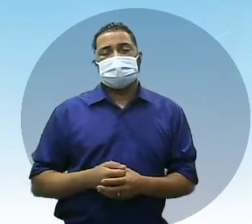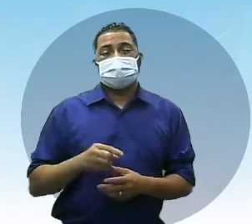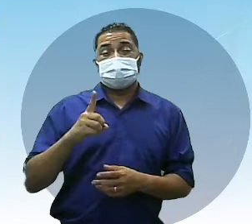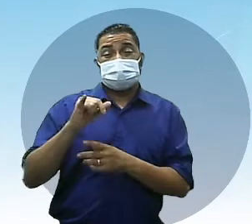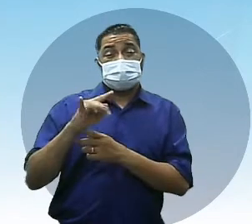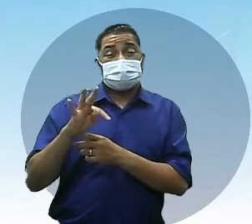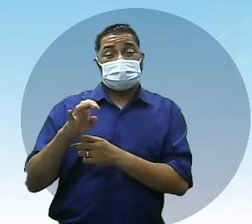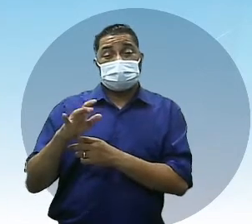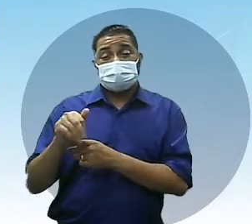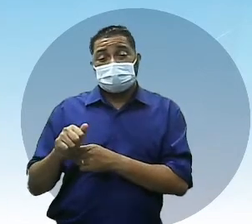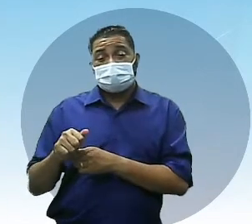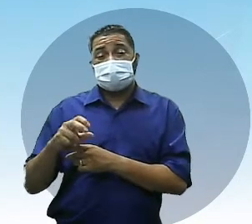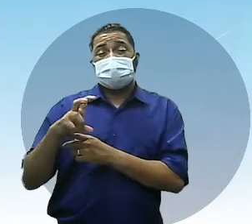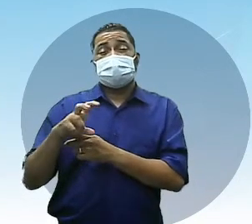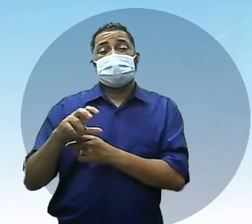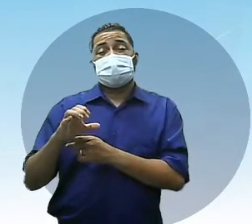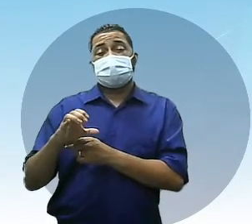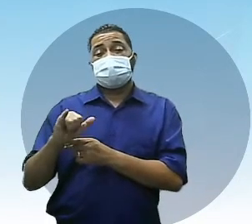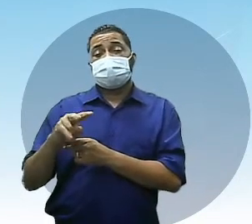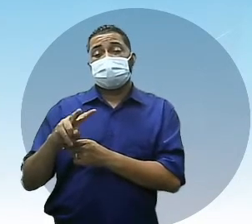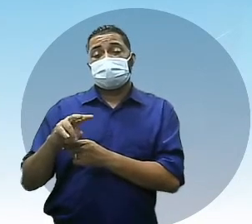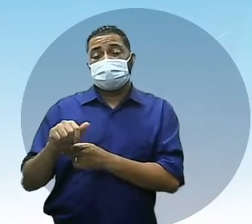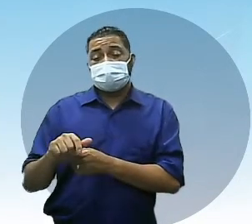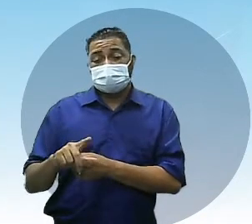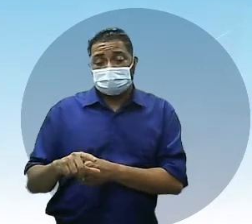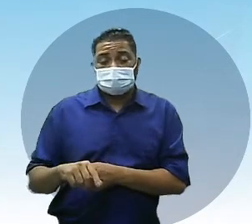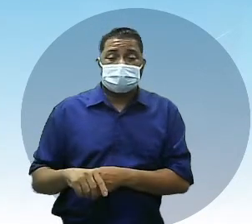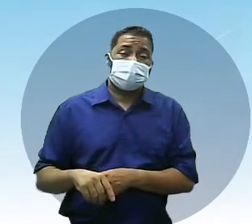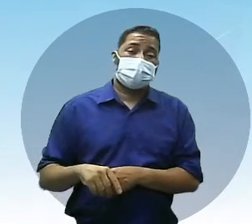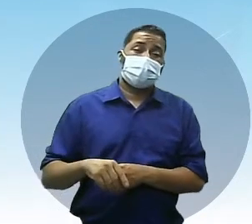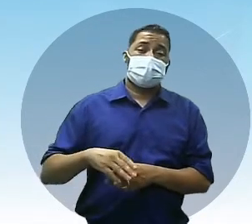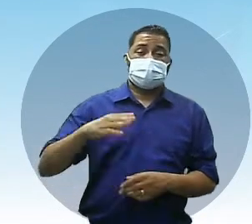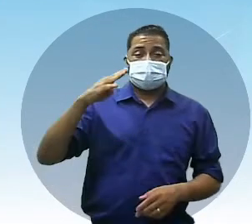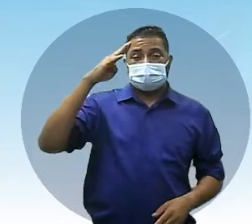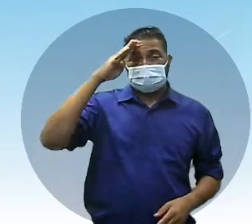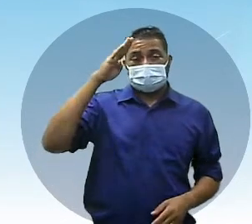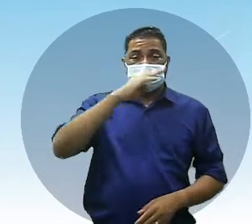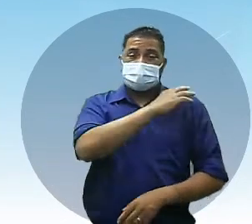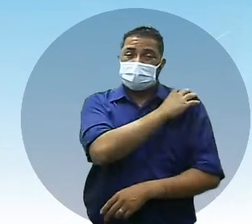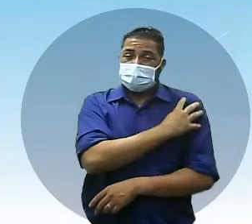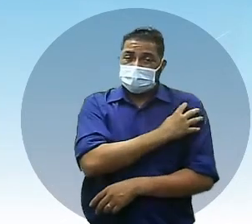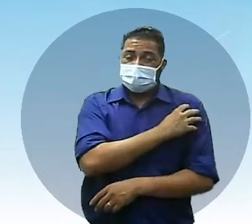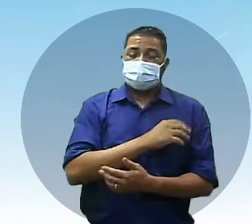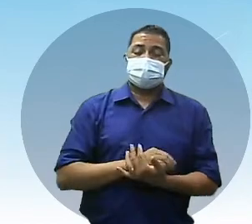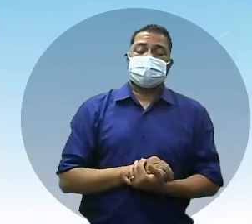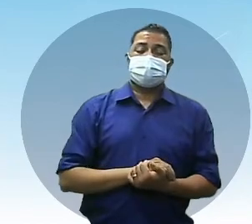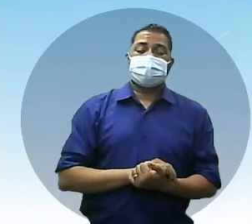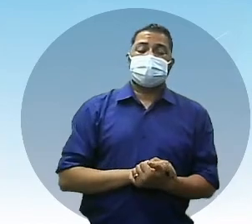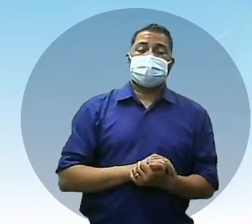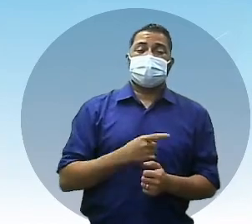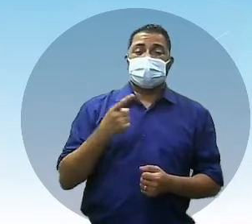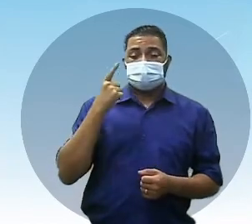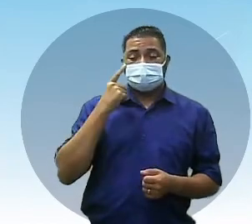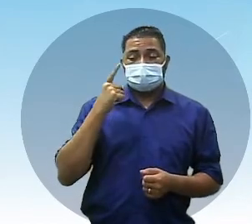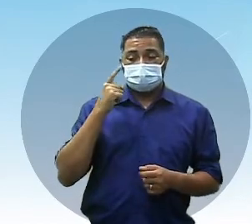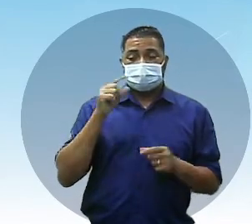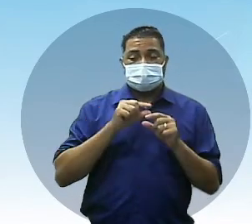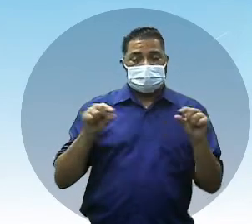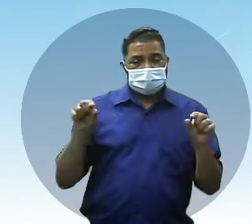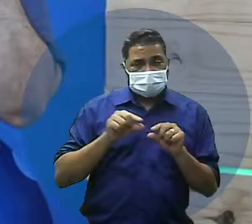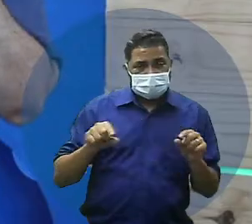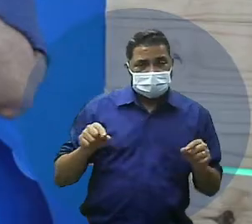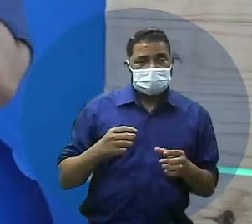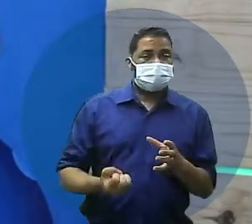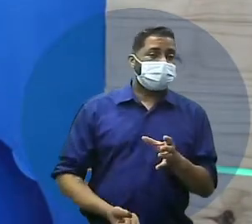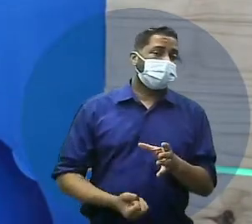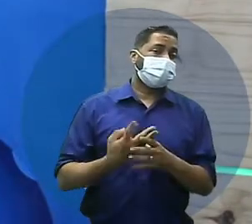Ditadura civil-militar. Preste atenção nas legendas, preste atenção nas